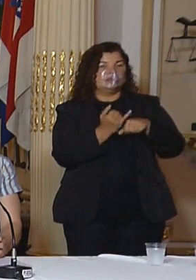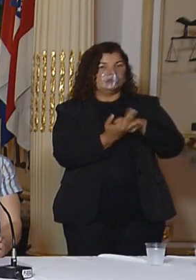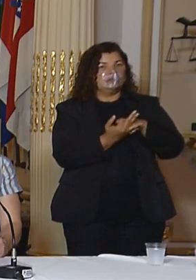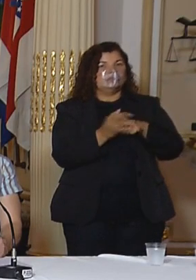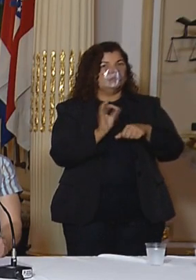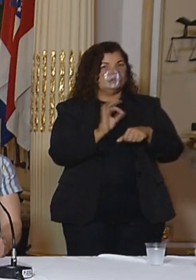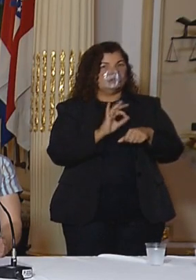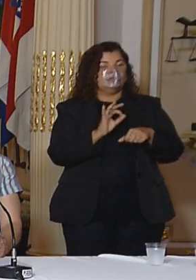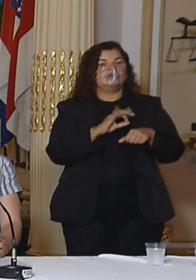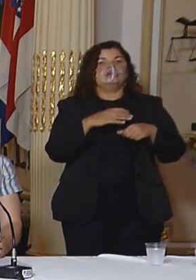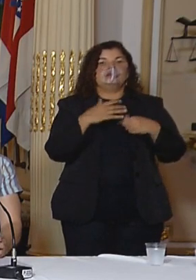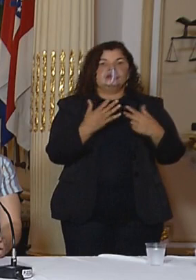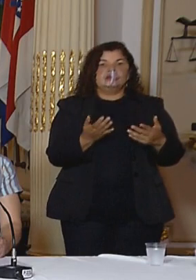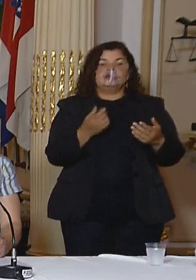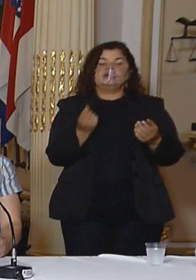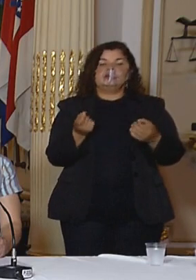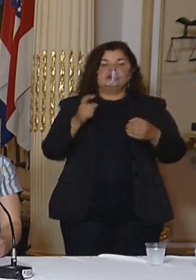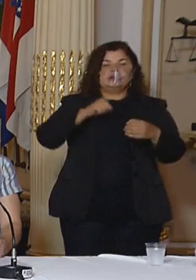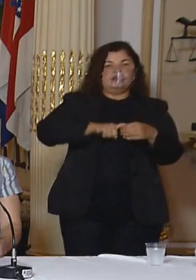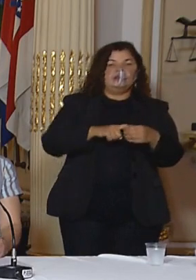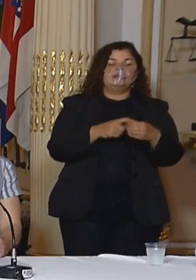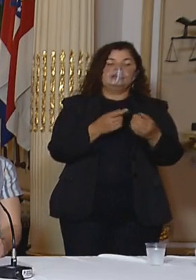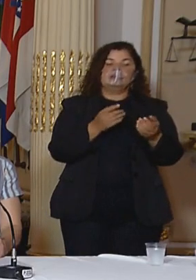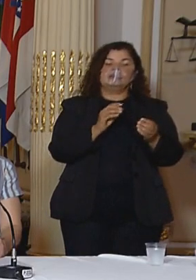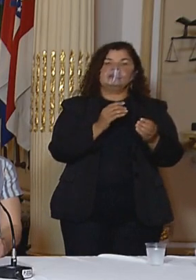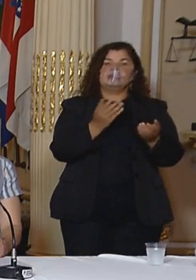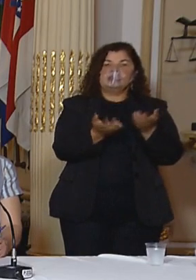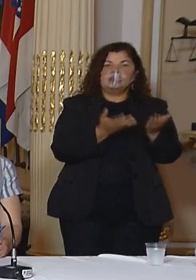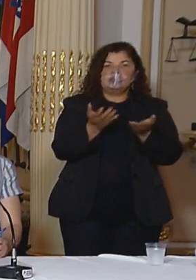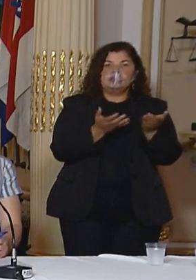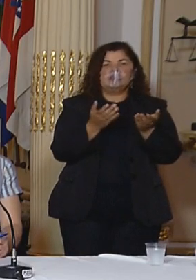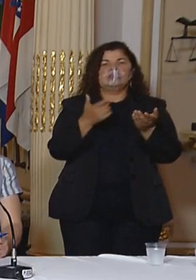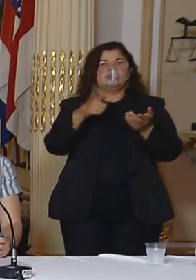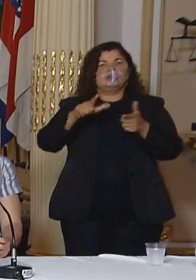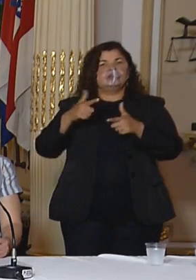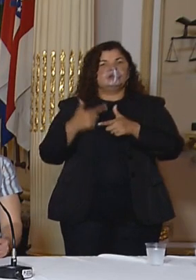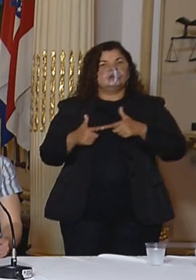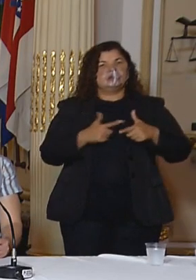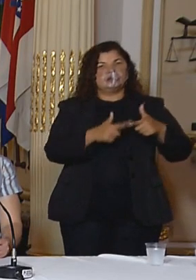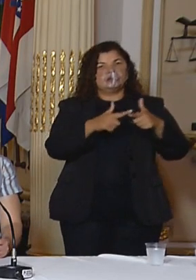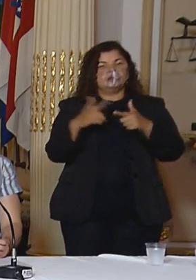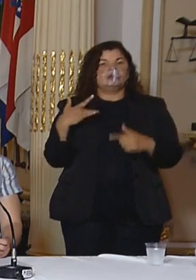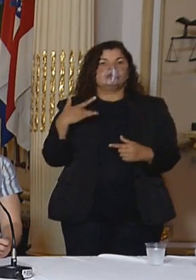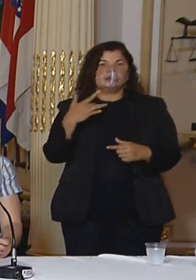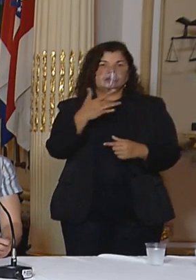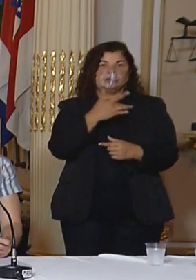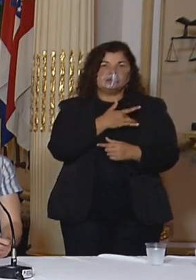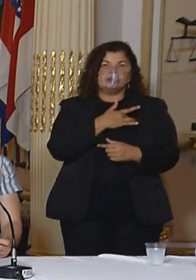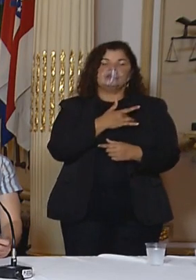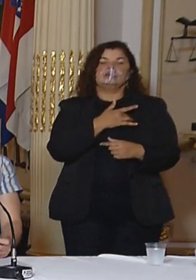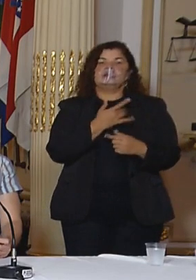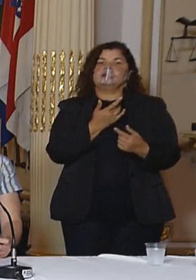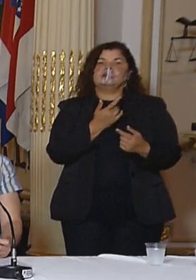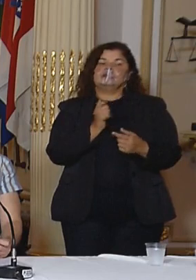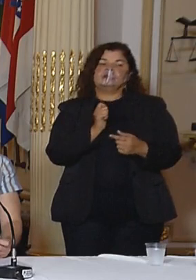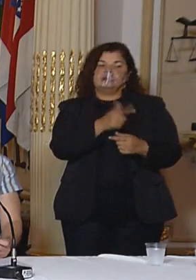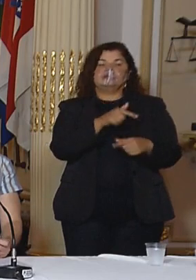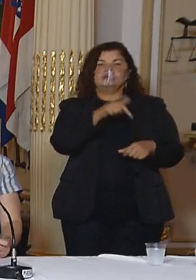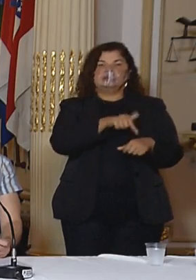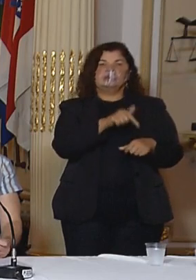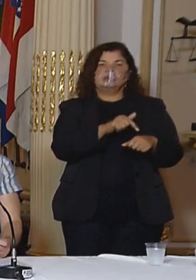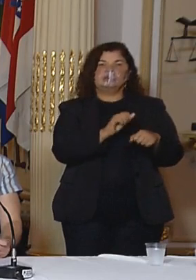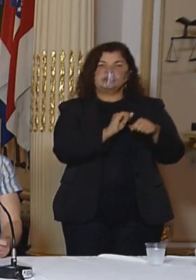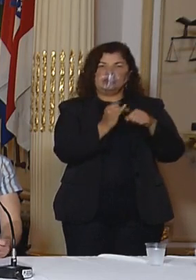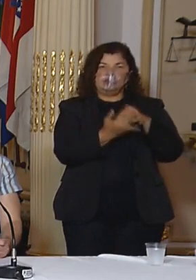né, do retorno da assistência para as pessoas que têm outros problemas além da epidemia